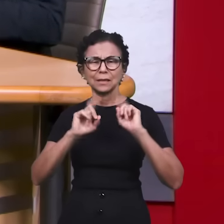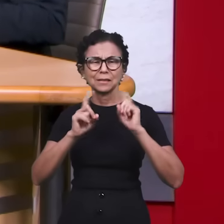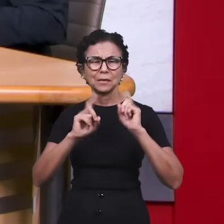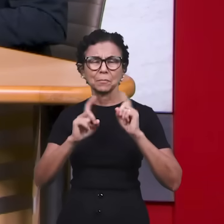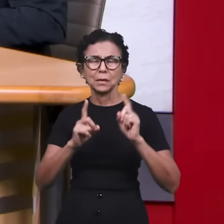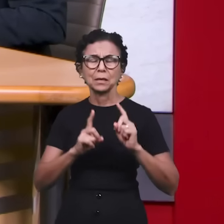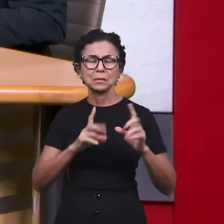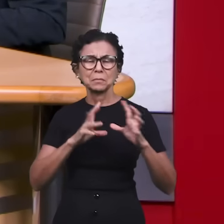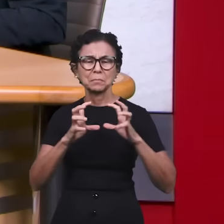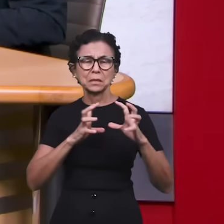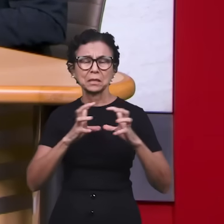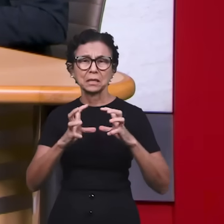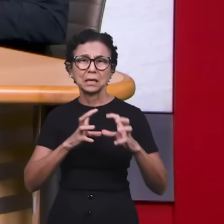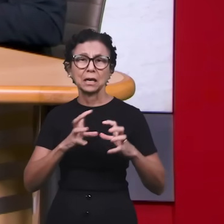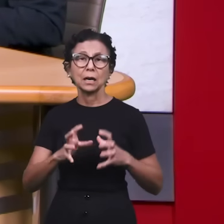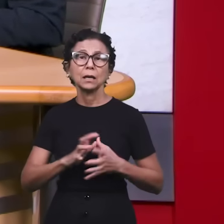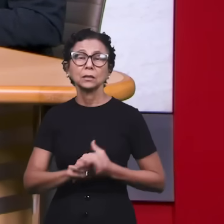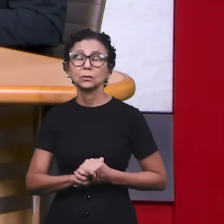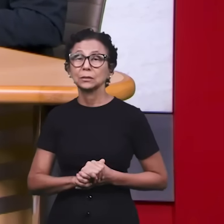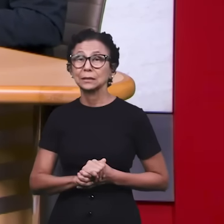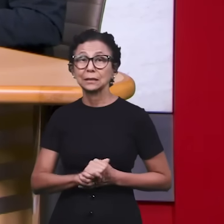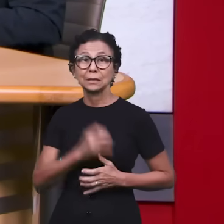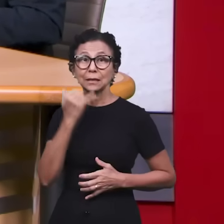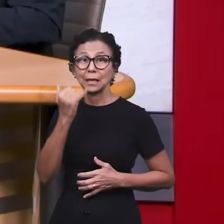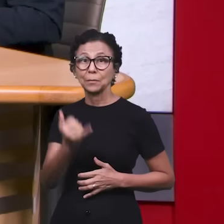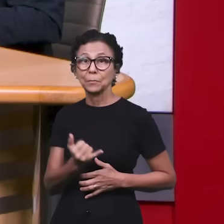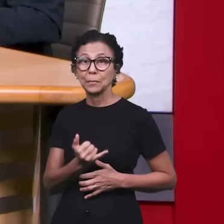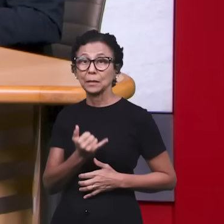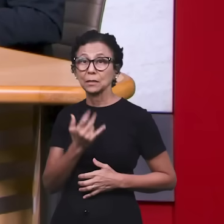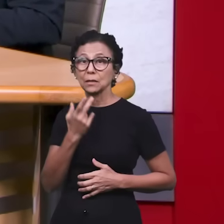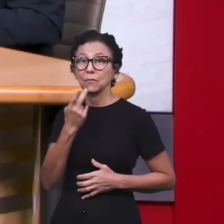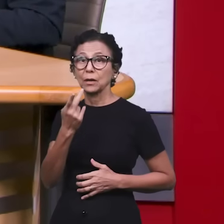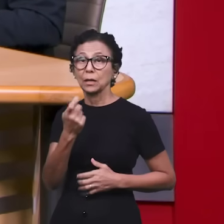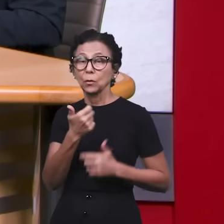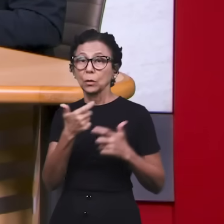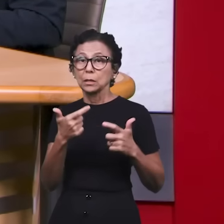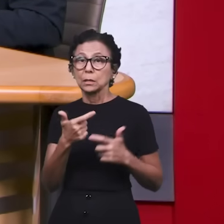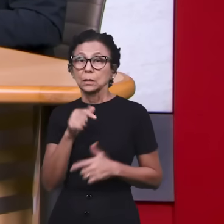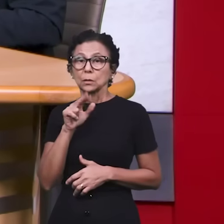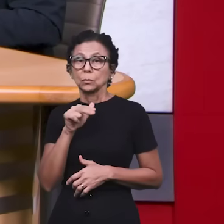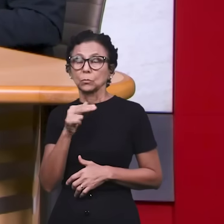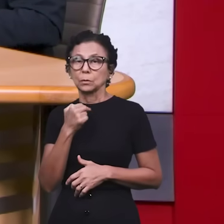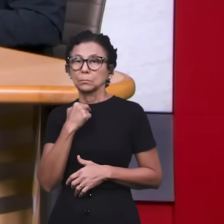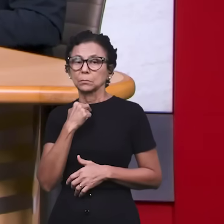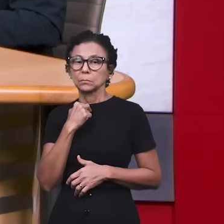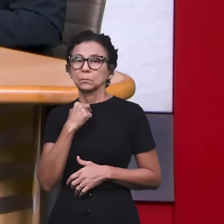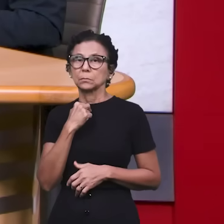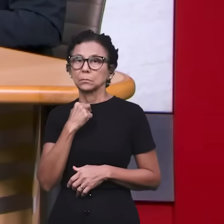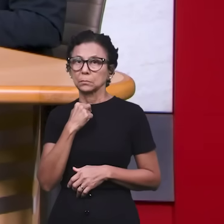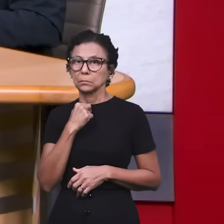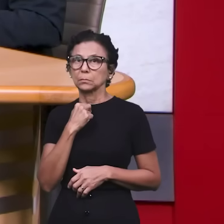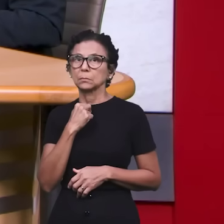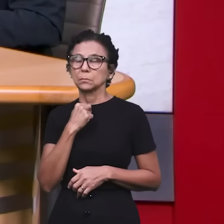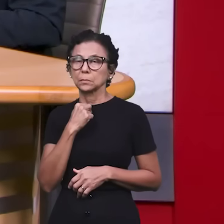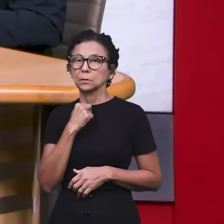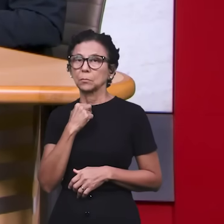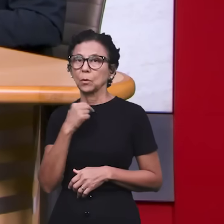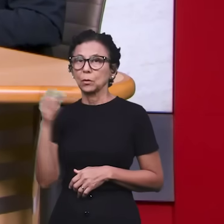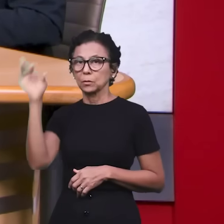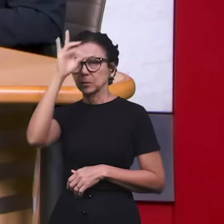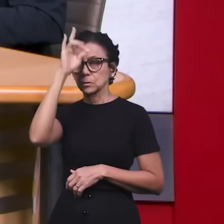tem esses zombantes, falam coisas que nunca poderiam ser ditas em relação, que podem até ferir o Espírito